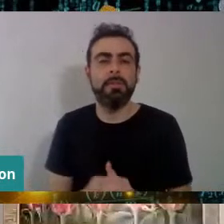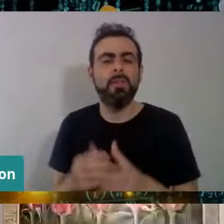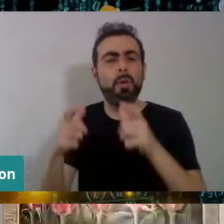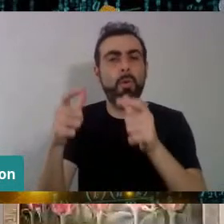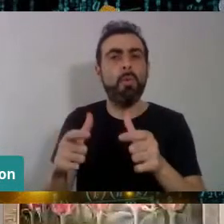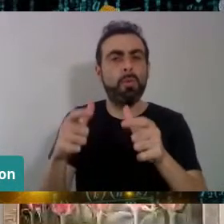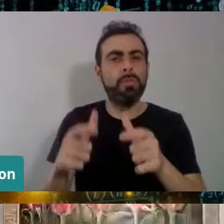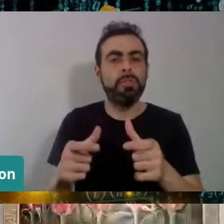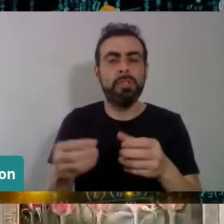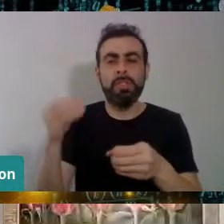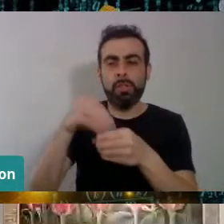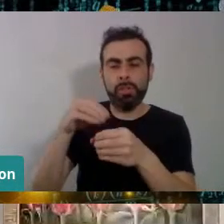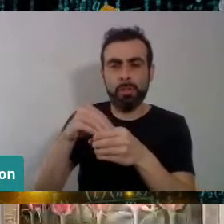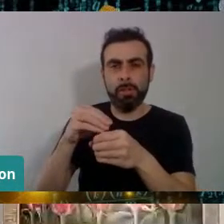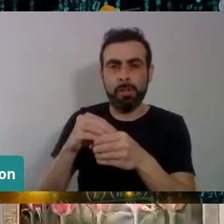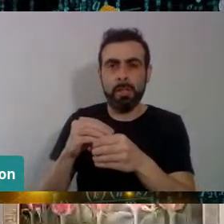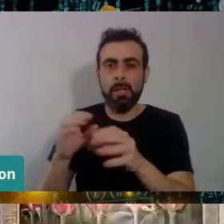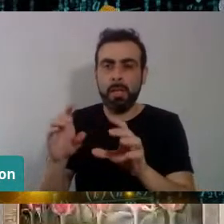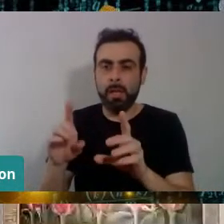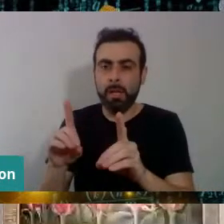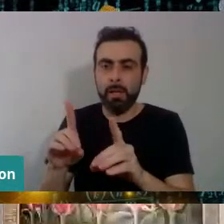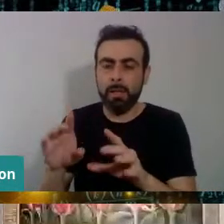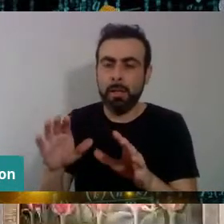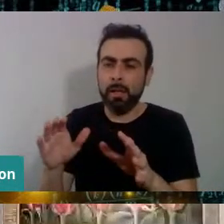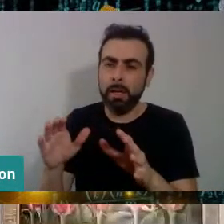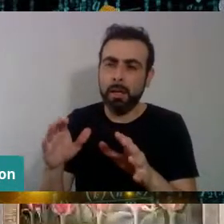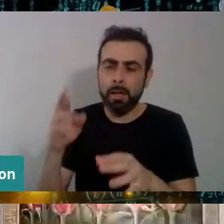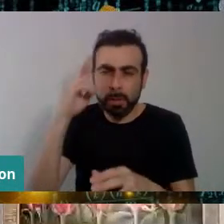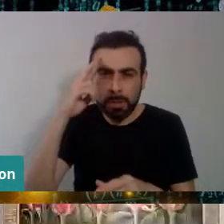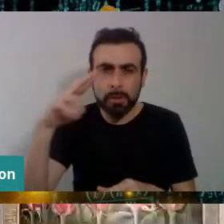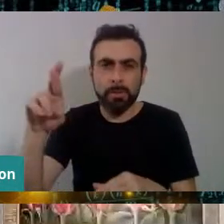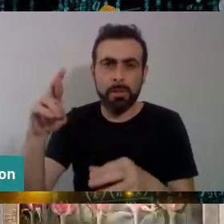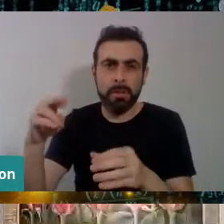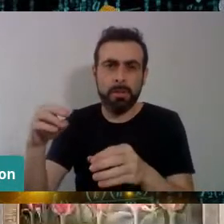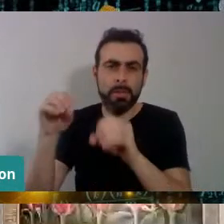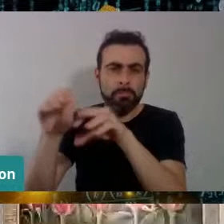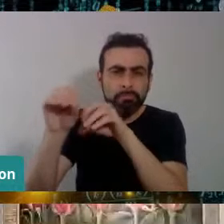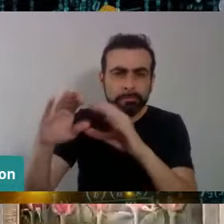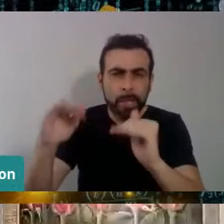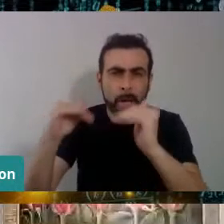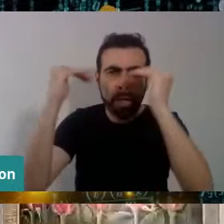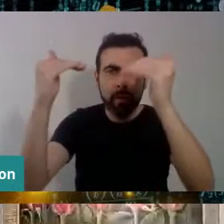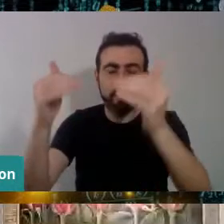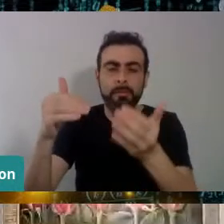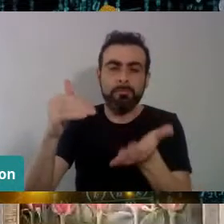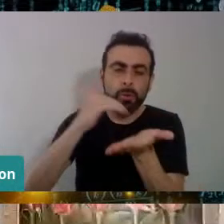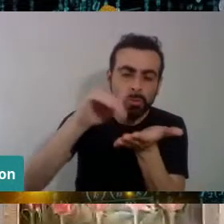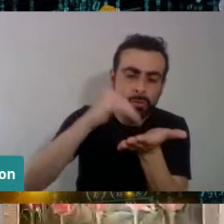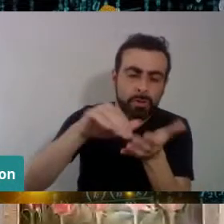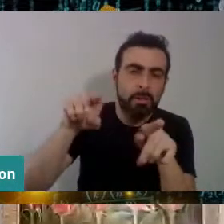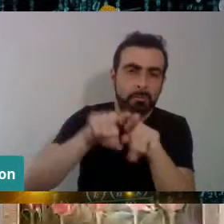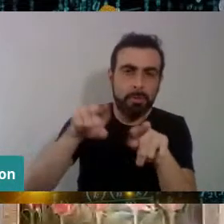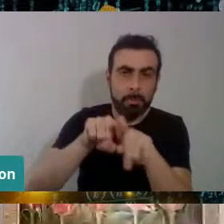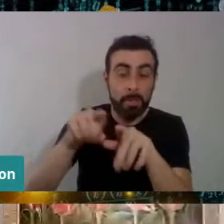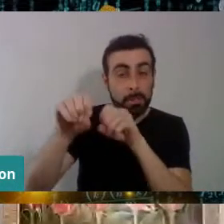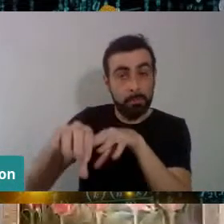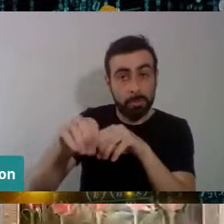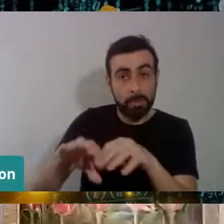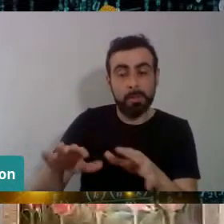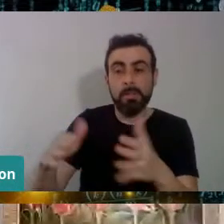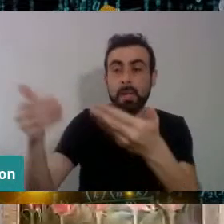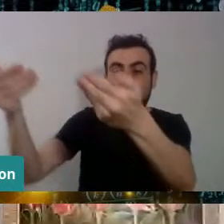Na Diretoria de Ensino Superior. Nós levamos em mãos lá na Secretaria, no Conselho Estadual da Educação, recebemos a